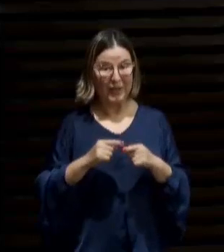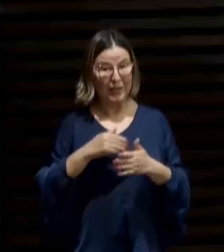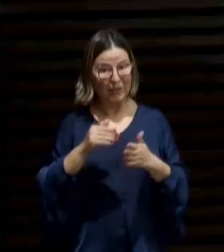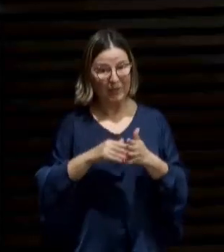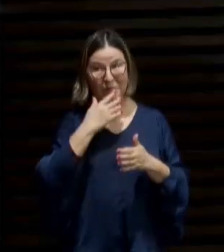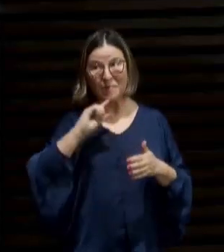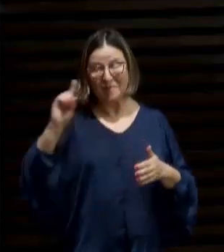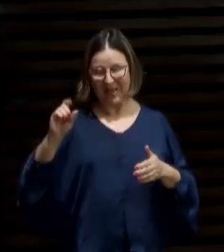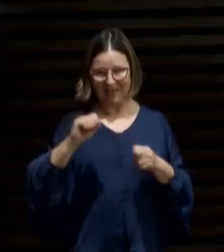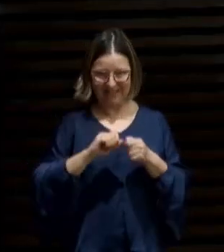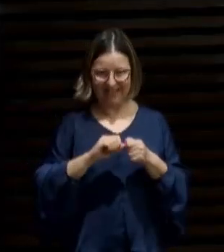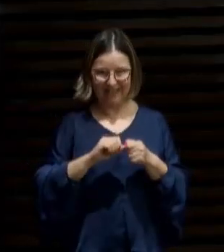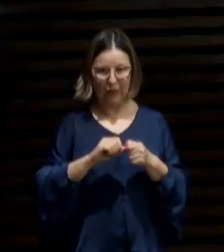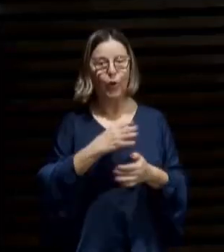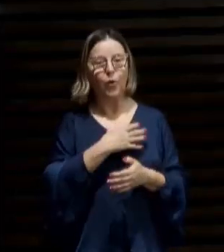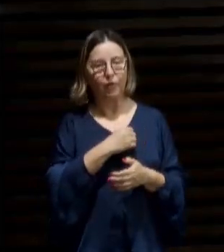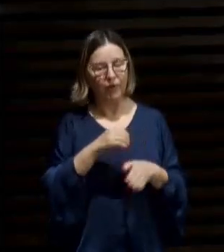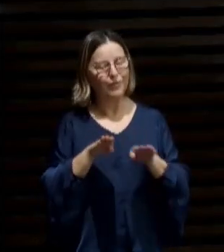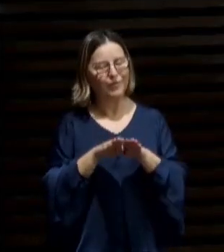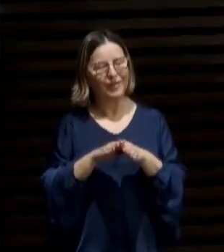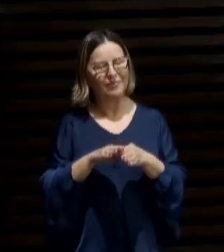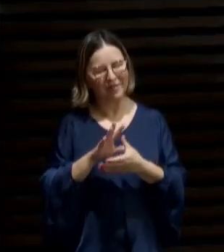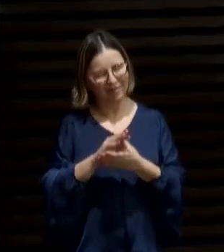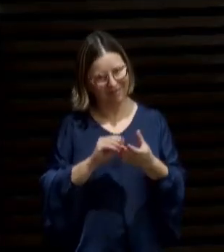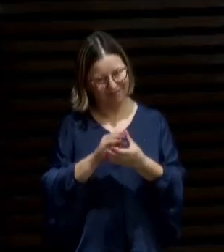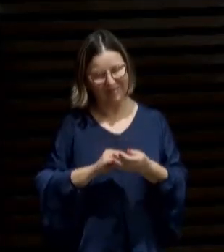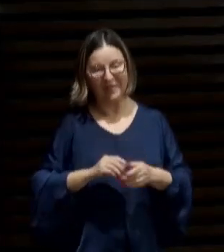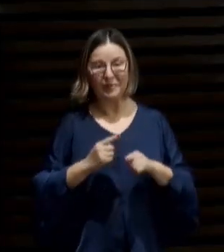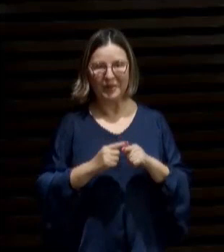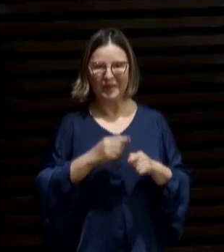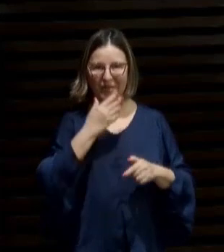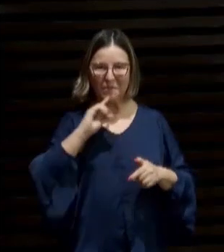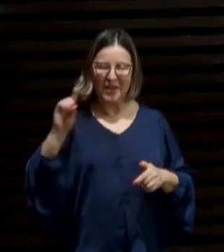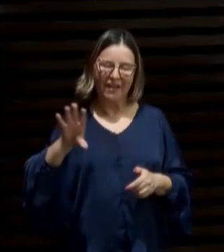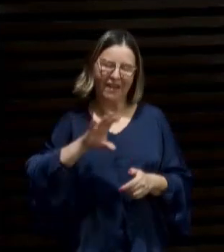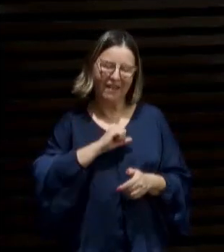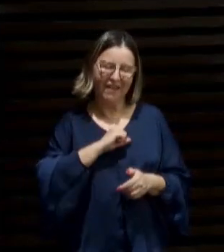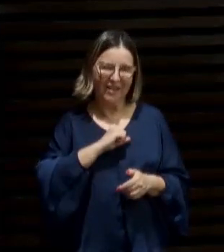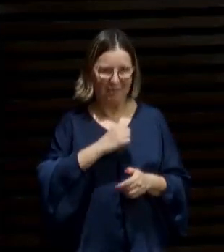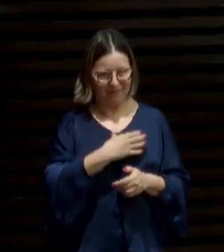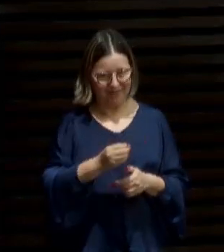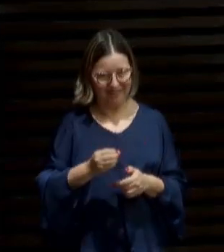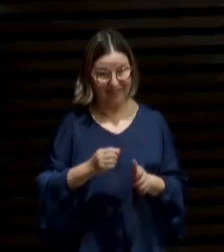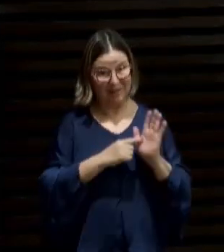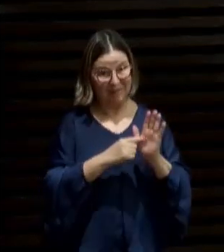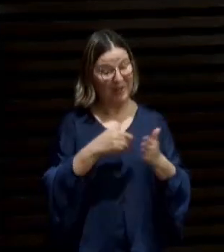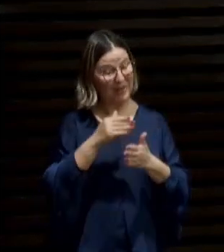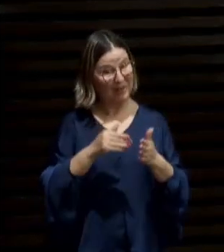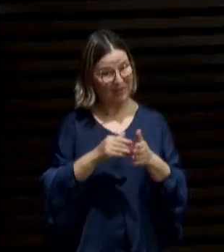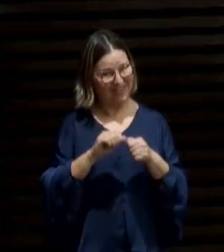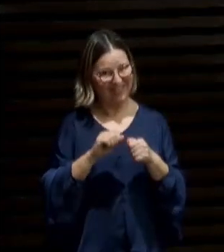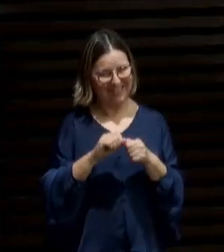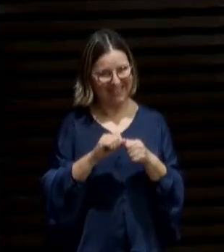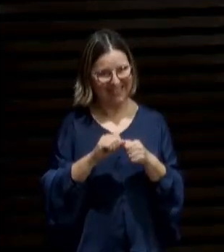Filho também semelhantemente o faz. Porque o Pai ama o Filho e lhe mostra tudo o que